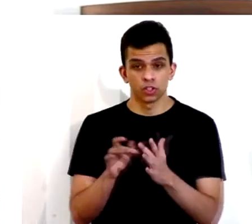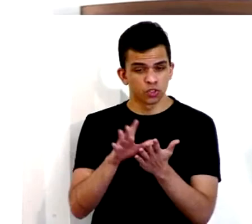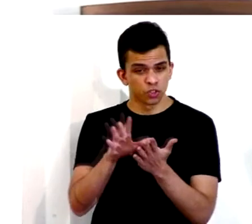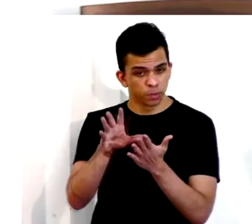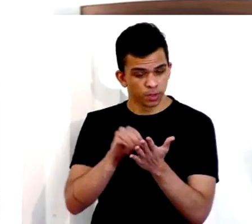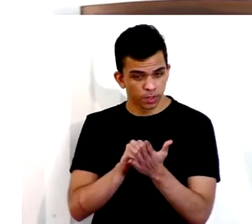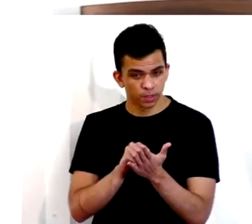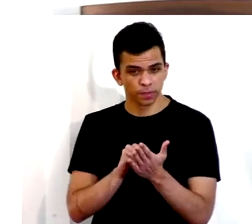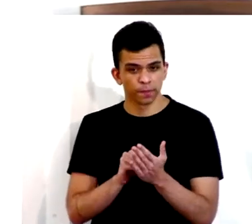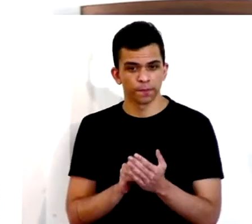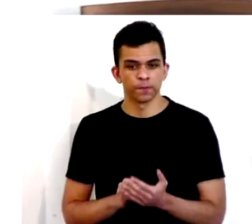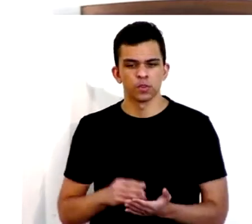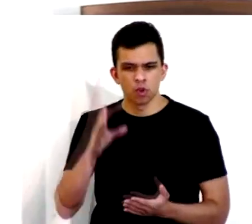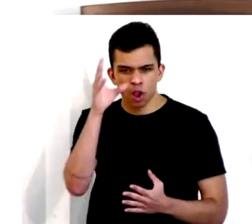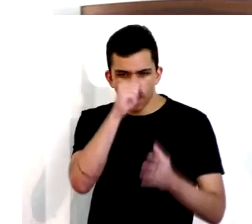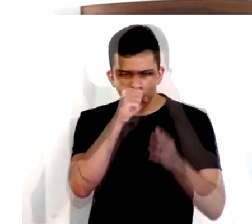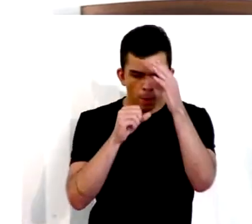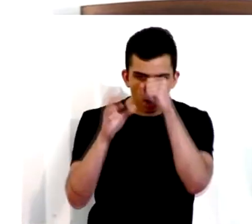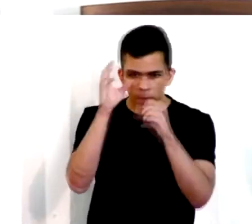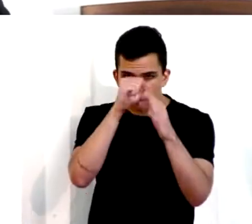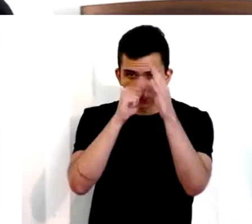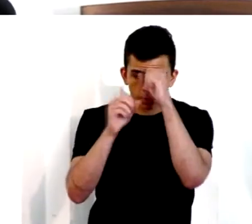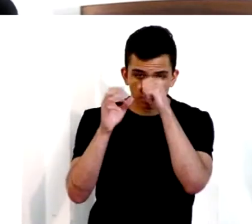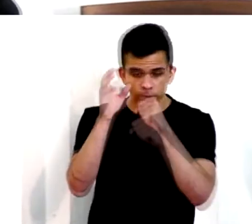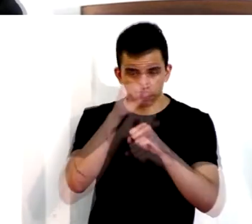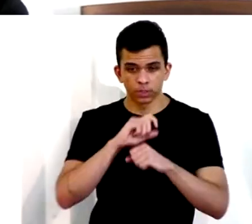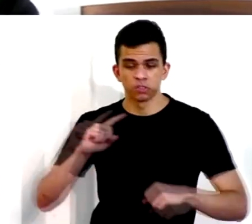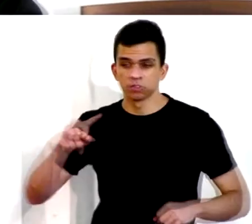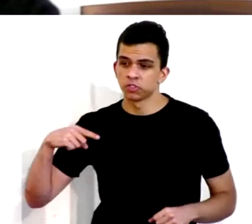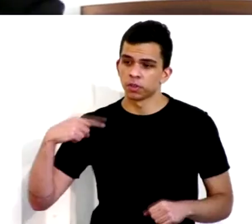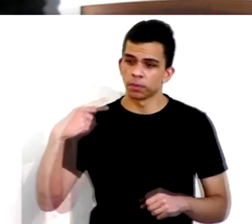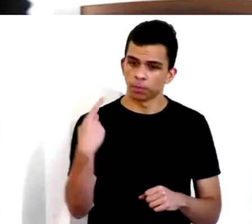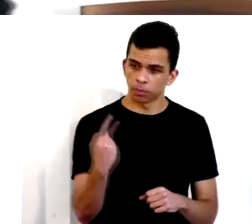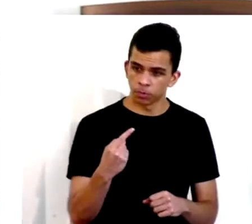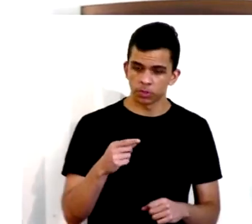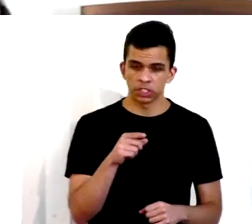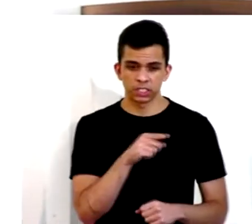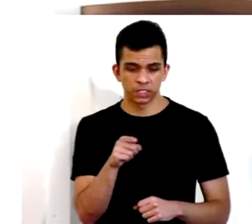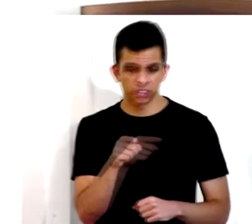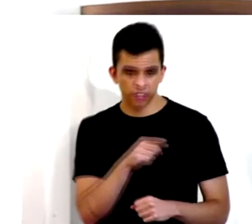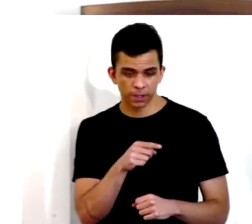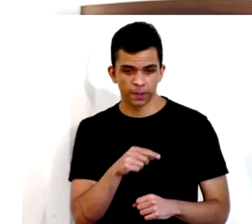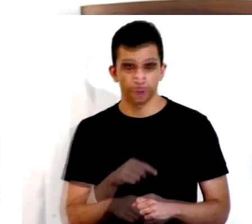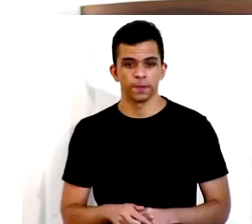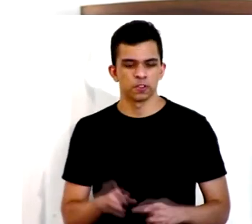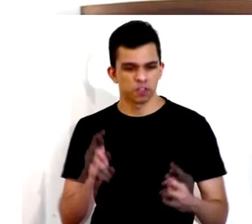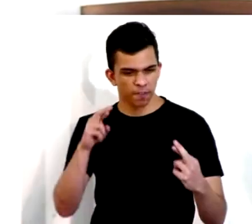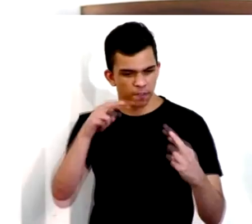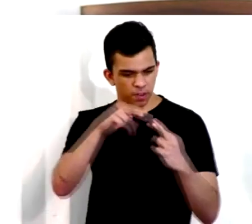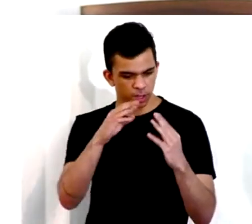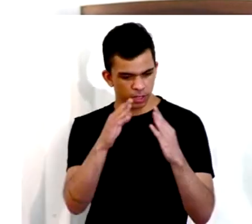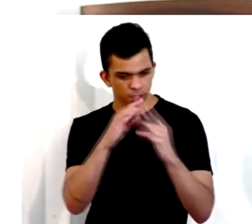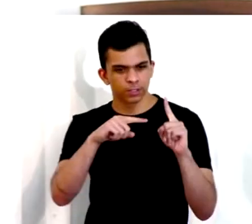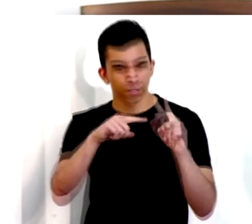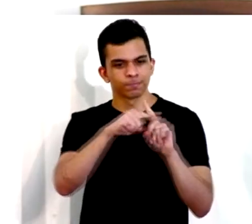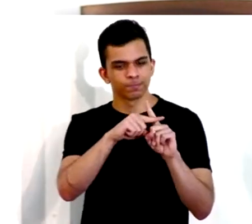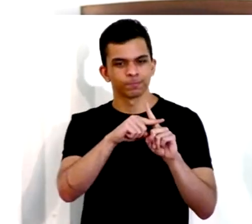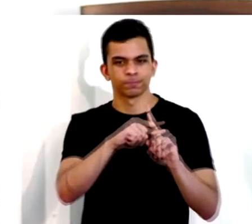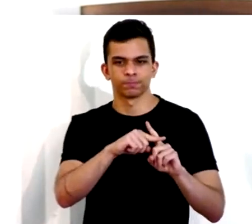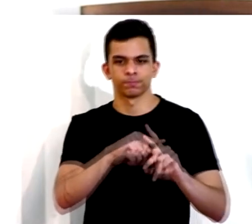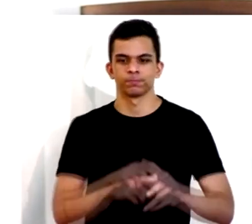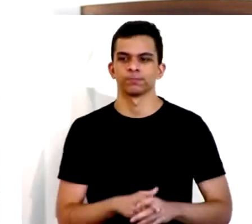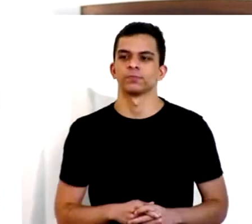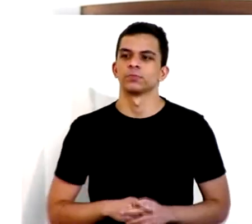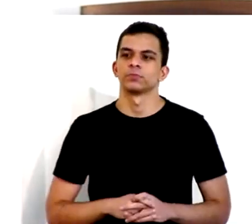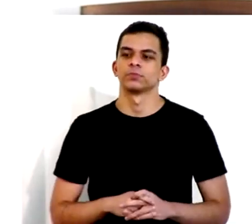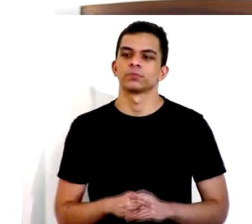Ele, para que depois eles pudessem ser o referencial de igreja, tanto que nós somos fundamentados sobre